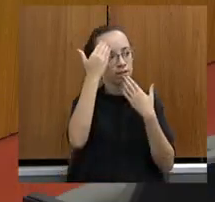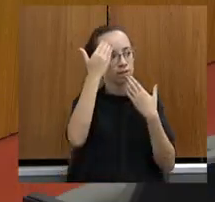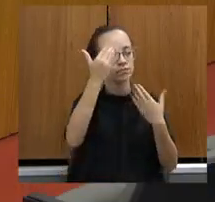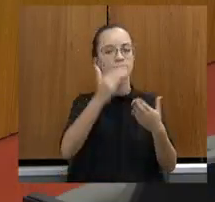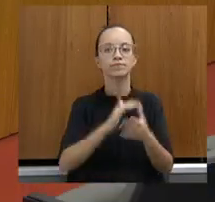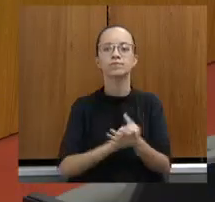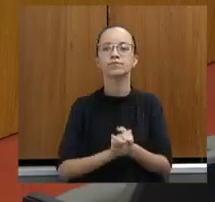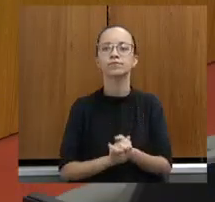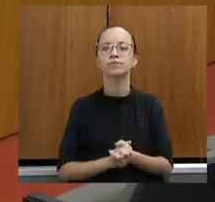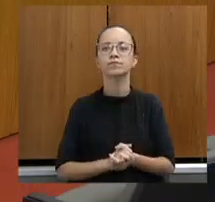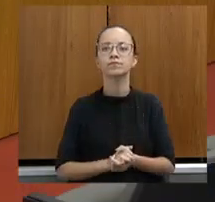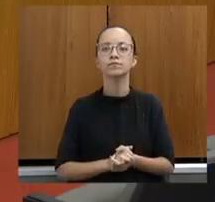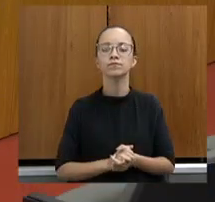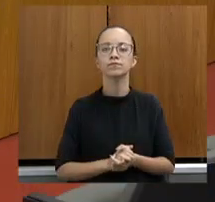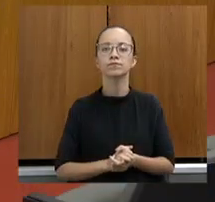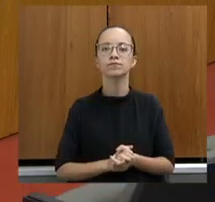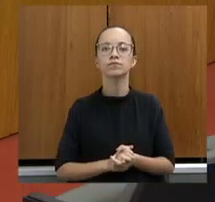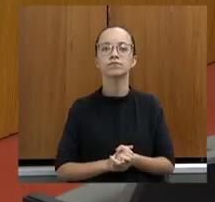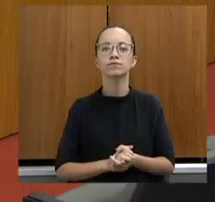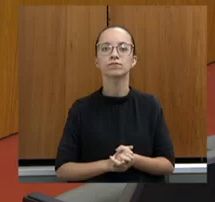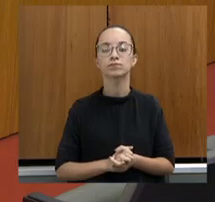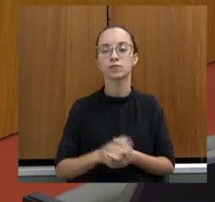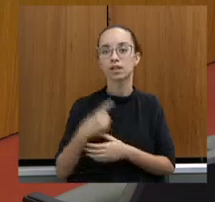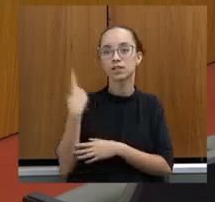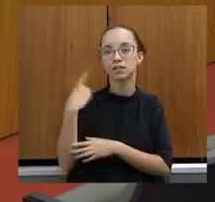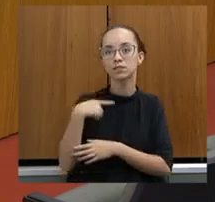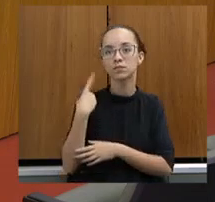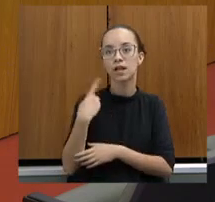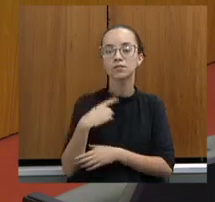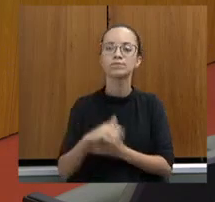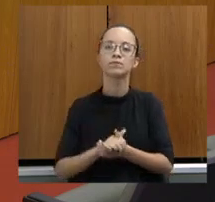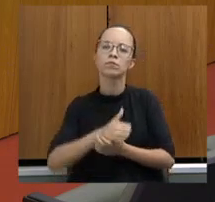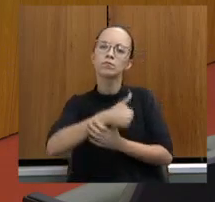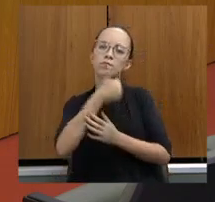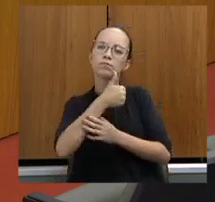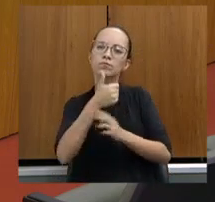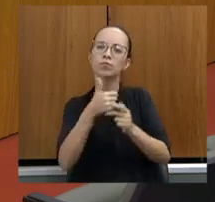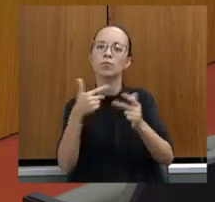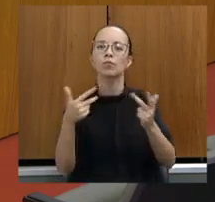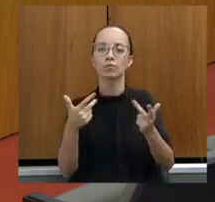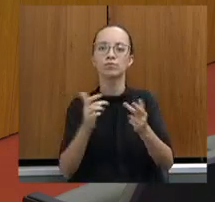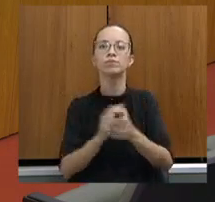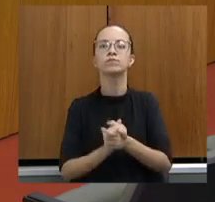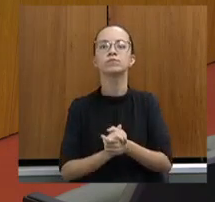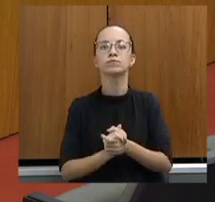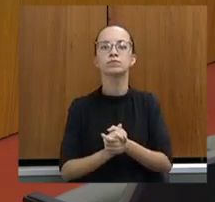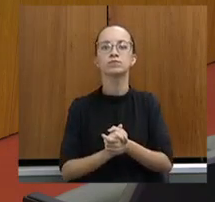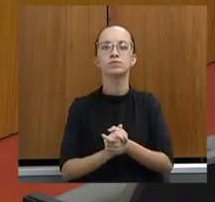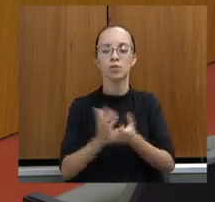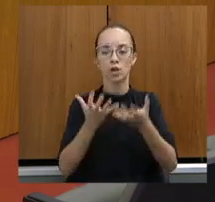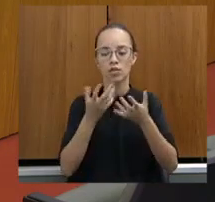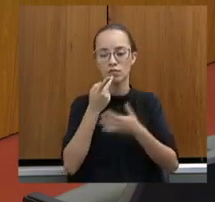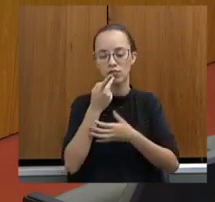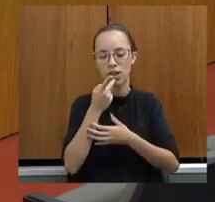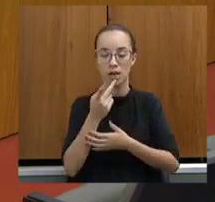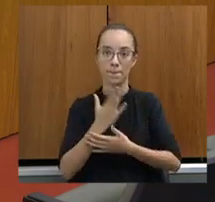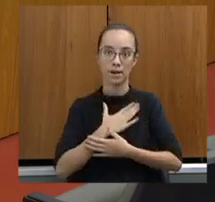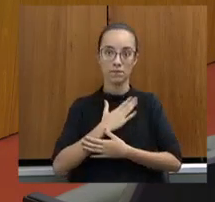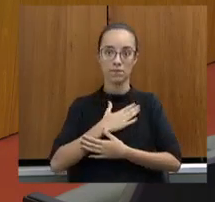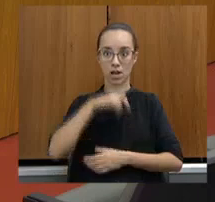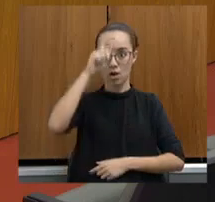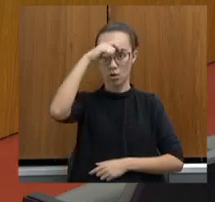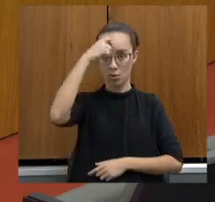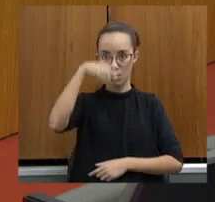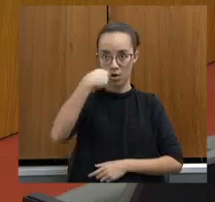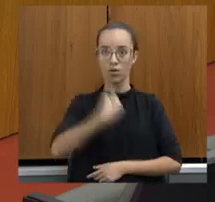secretária Luiza deputada celise Primeiro lugar eu queria começar falando que para mim pelo menos É uma honra